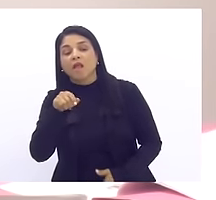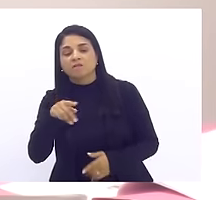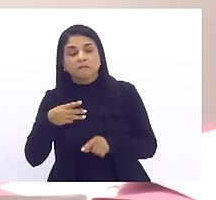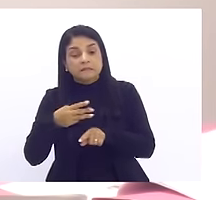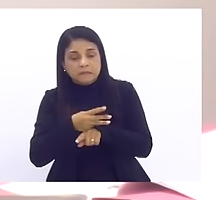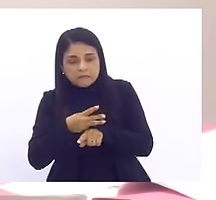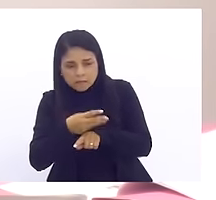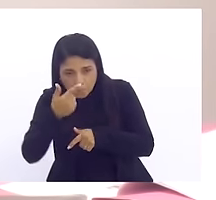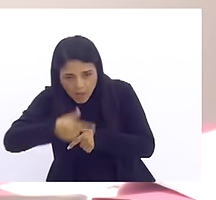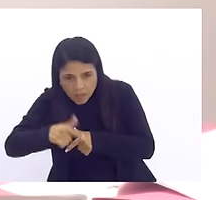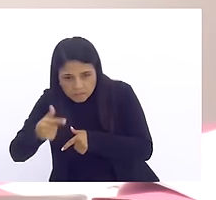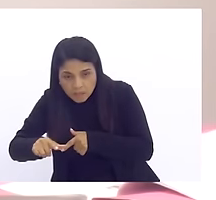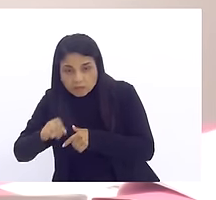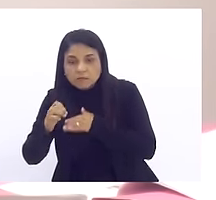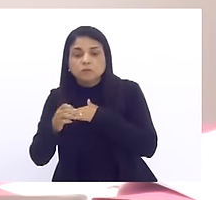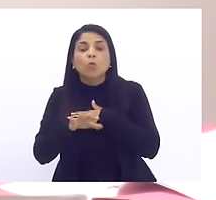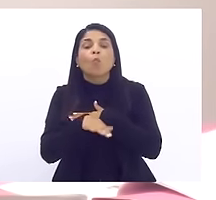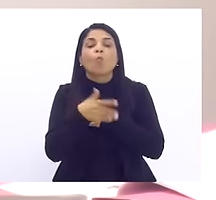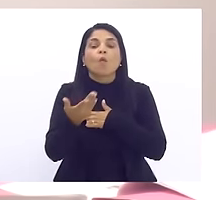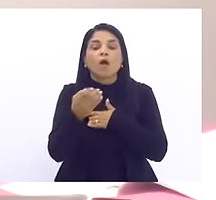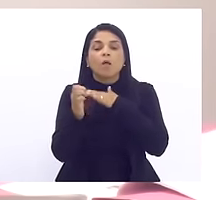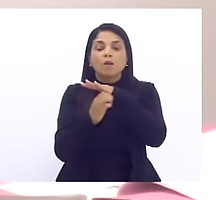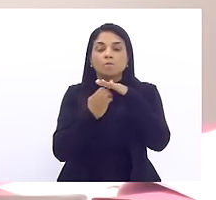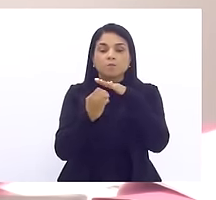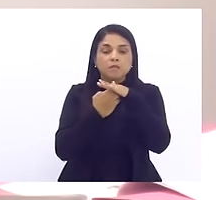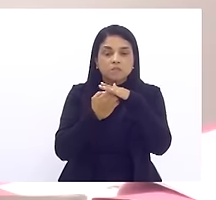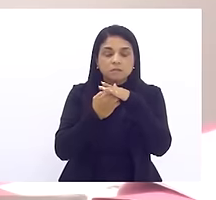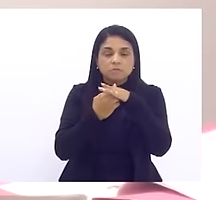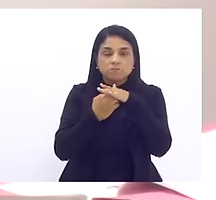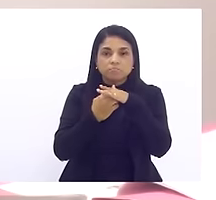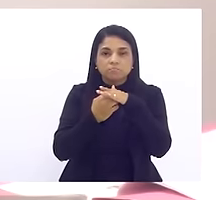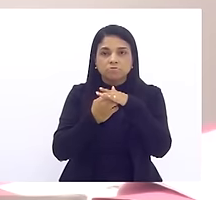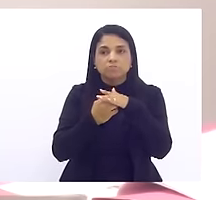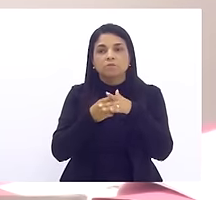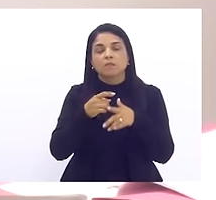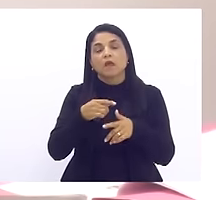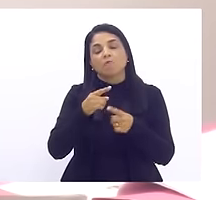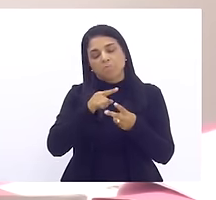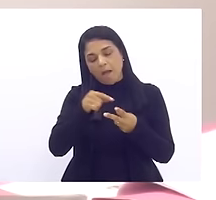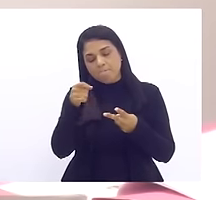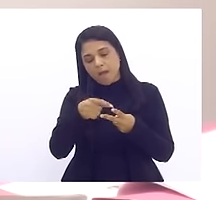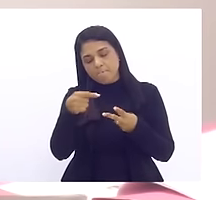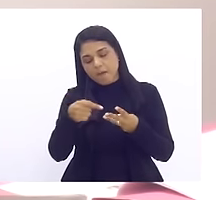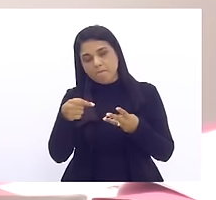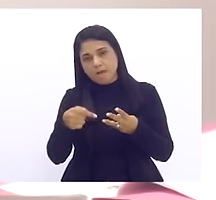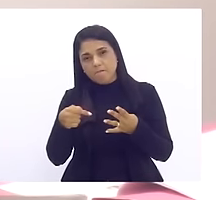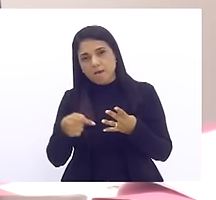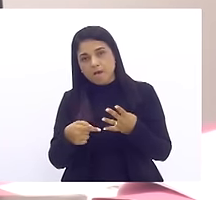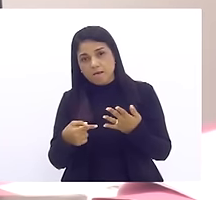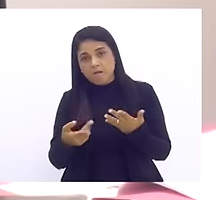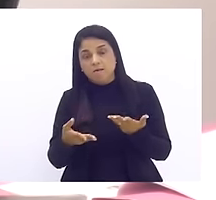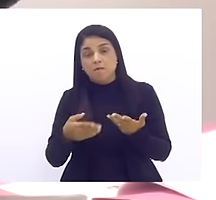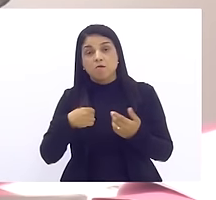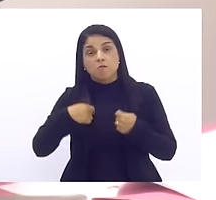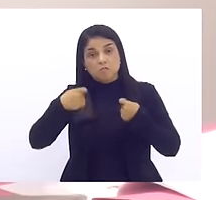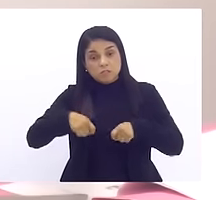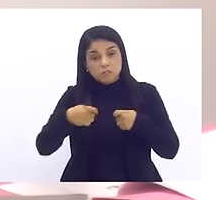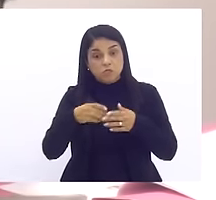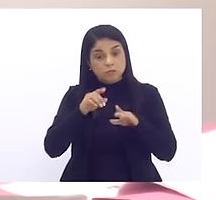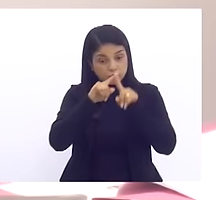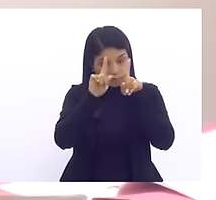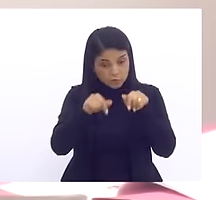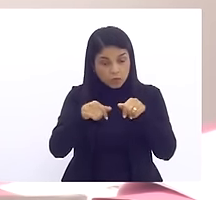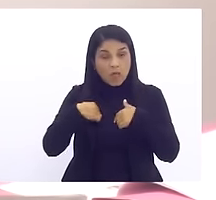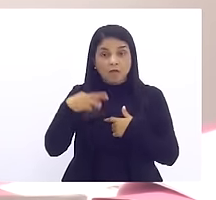tá terceirizando quem são as empresas que você tá sublocando Ah fulano ciclano libertando Ah eu eu preciso mandar os meus funcionários